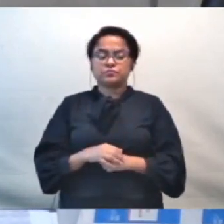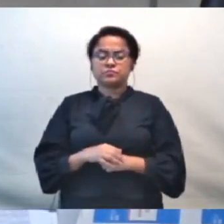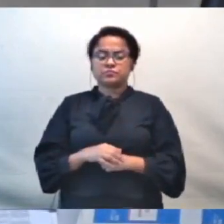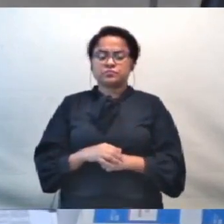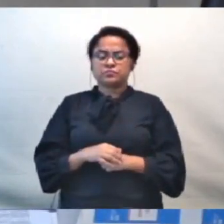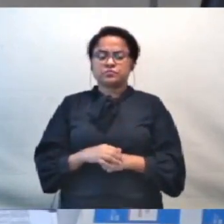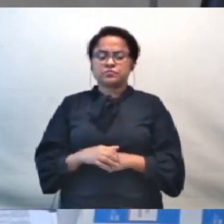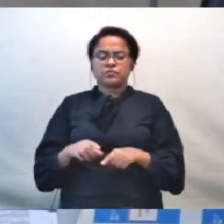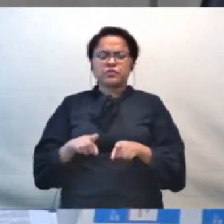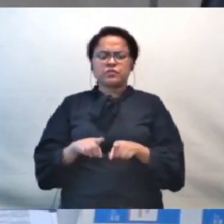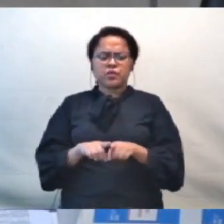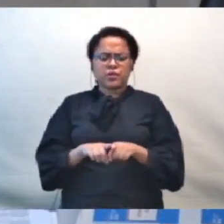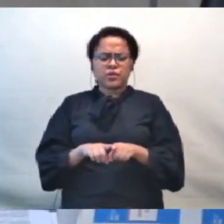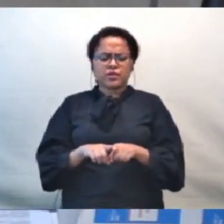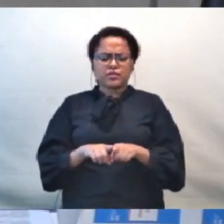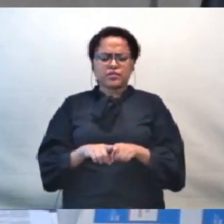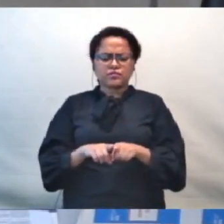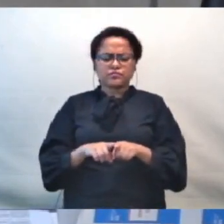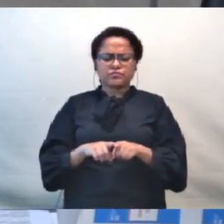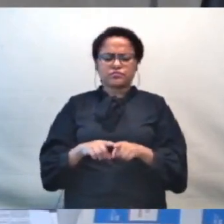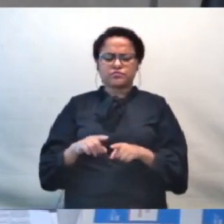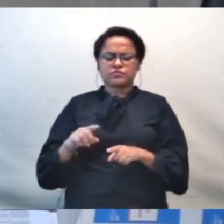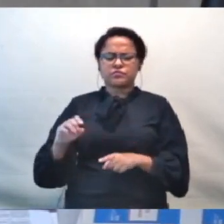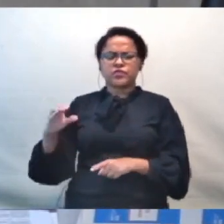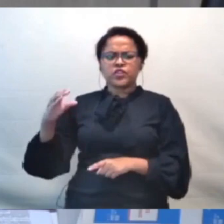Acho que Chiara Salles,